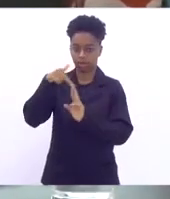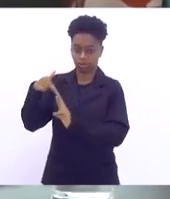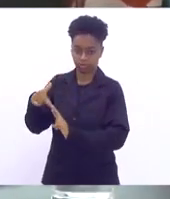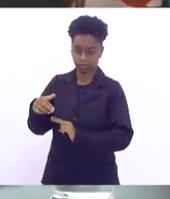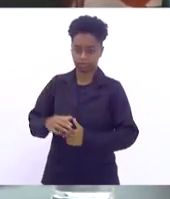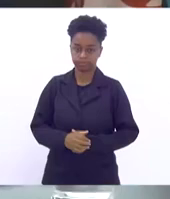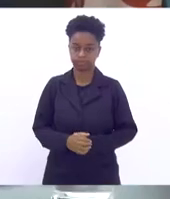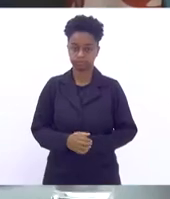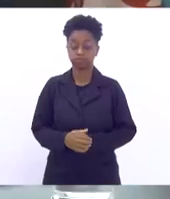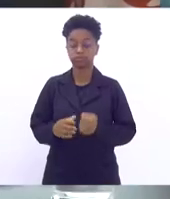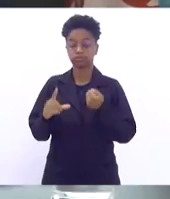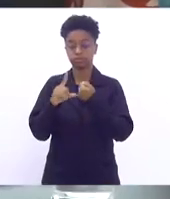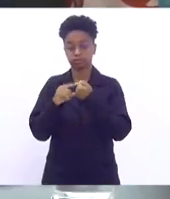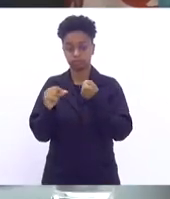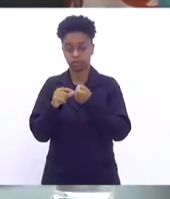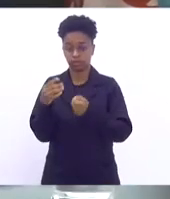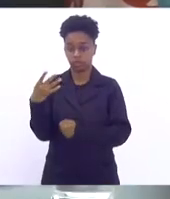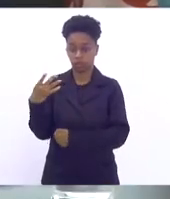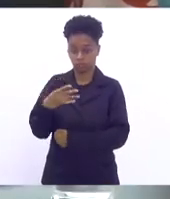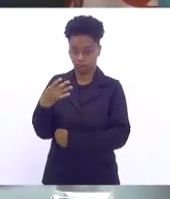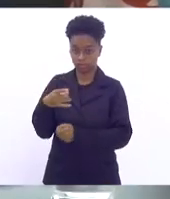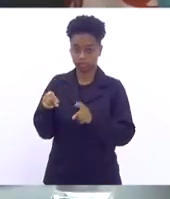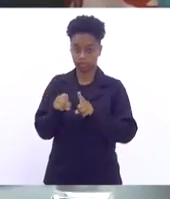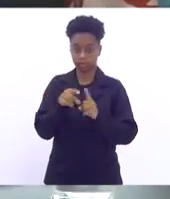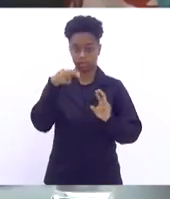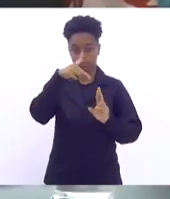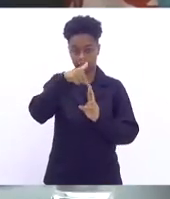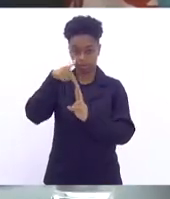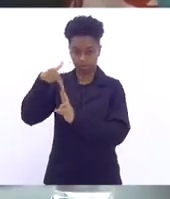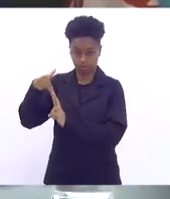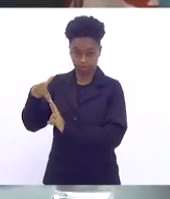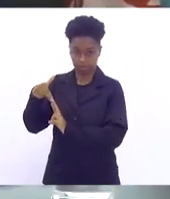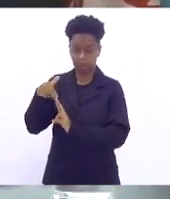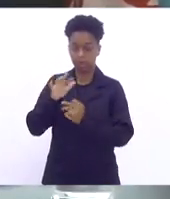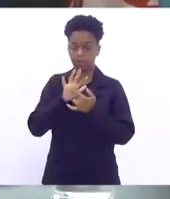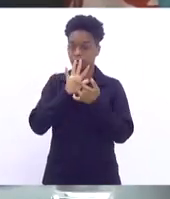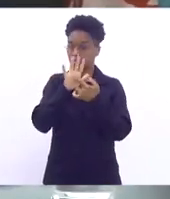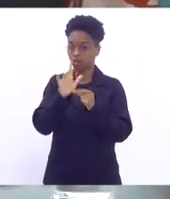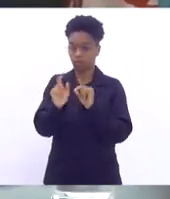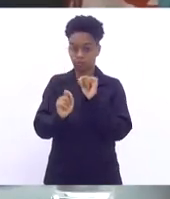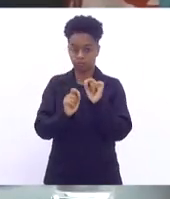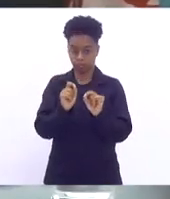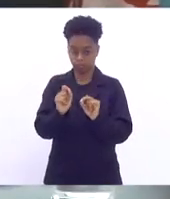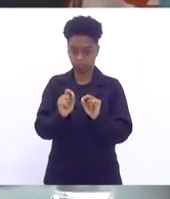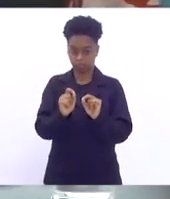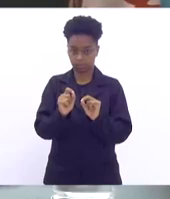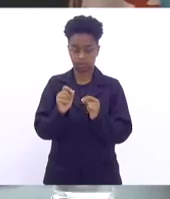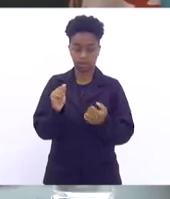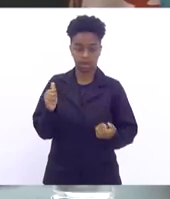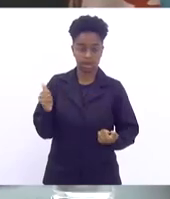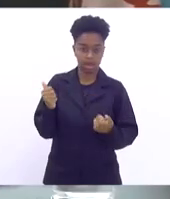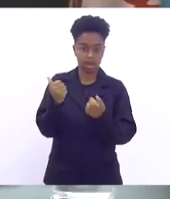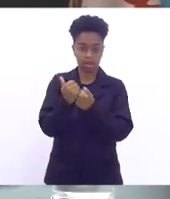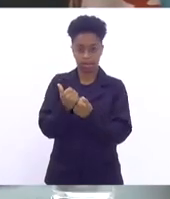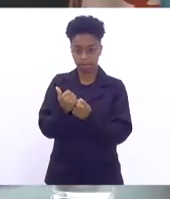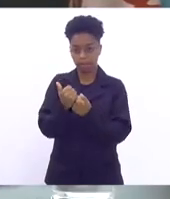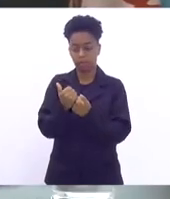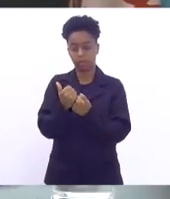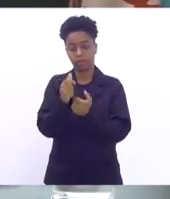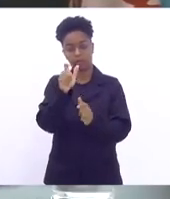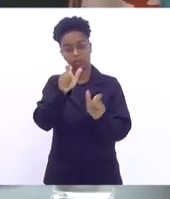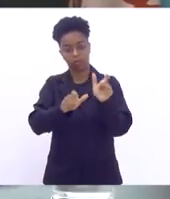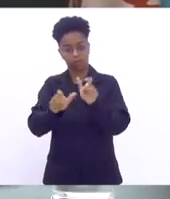o artigo 4º e seus parágrafos diz o seguinte o apoiamento dos parlamentares